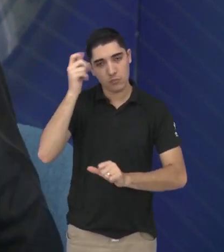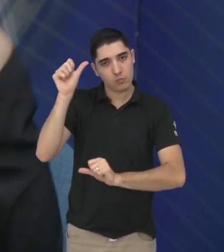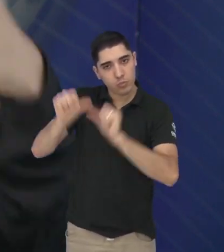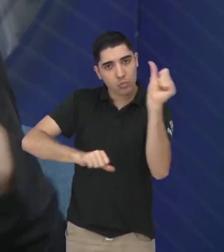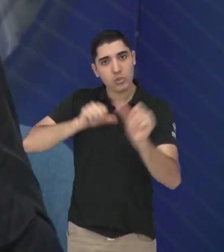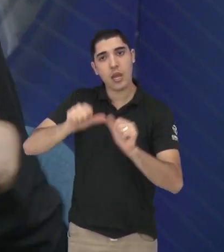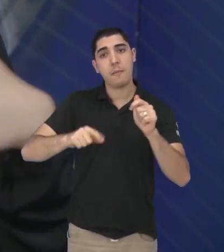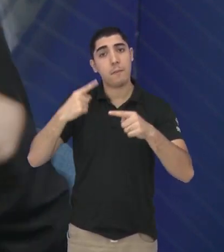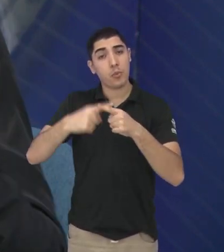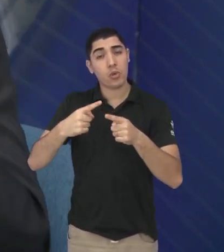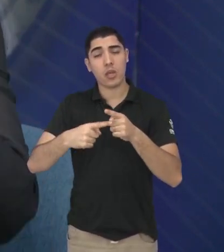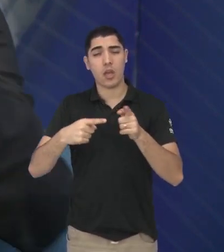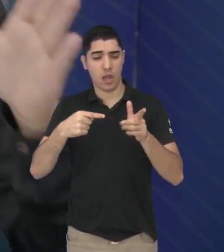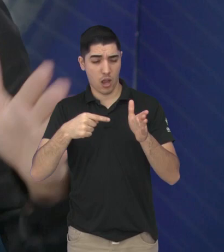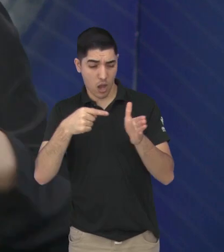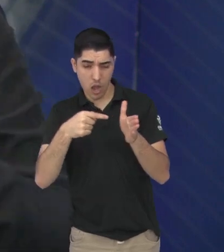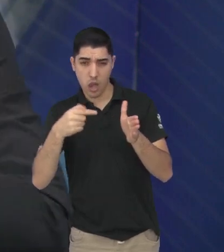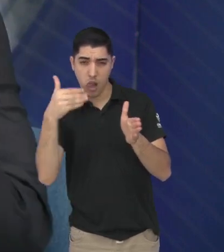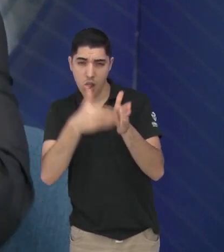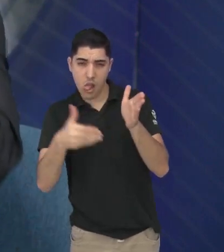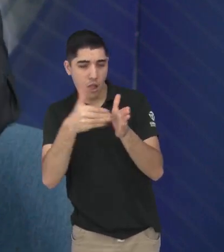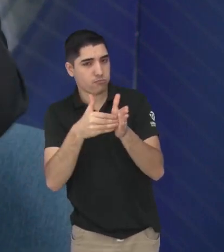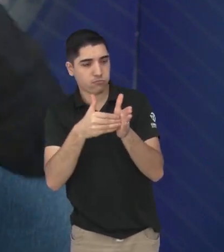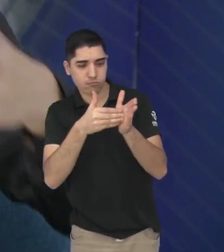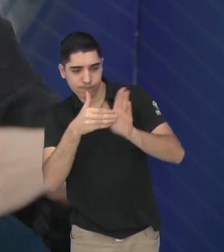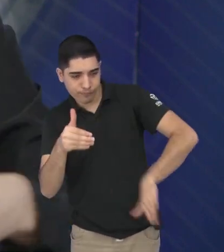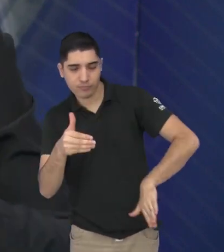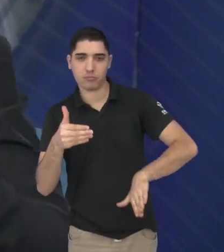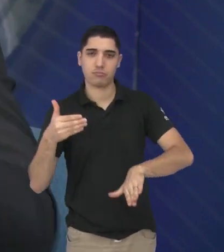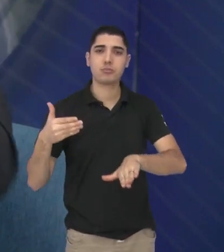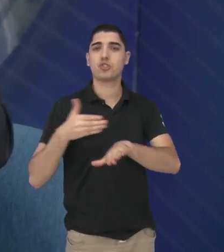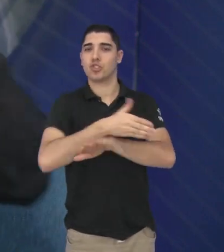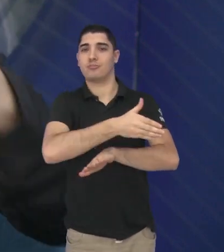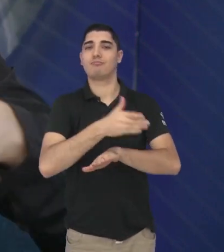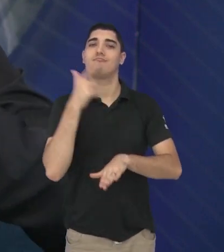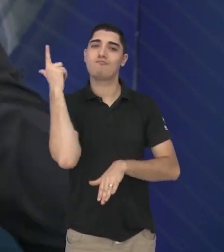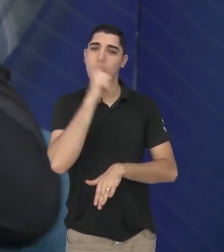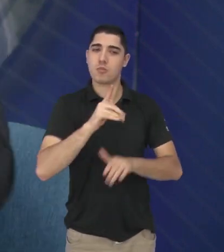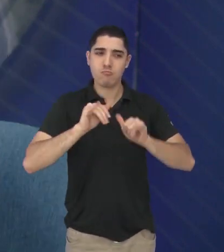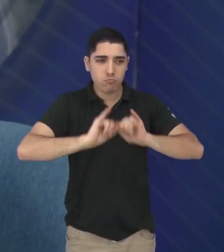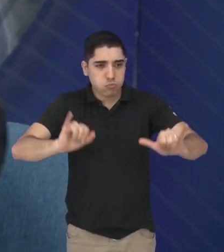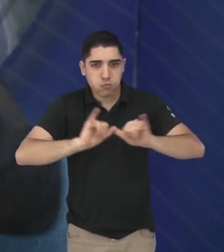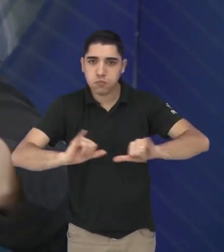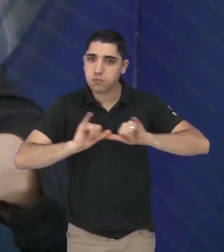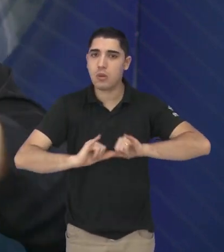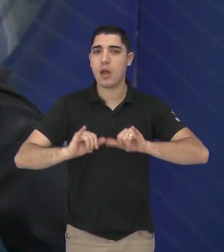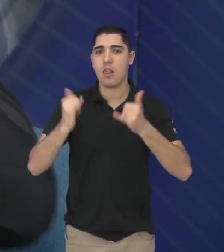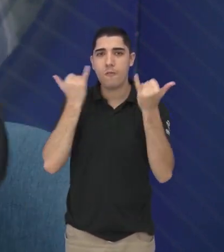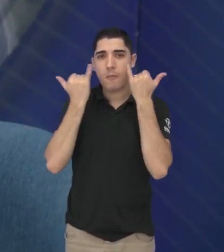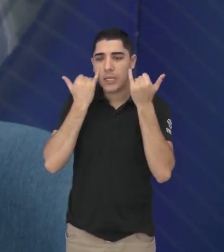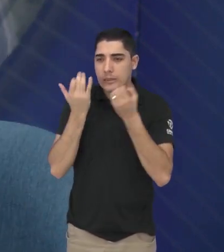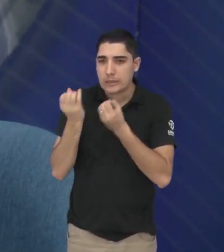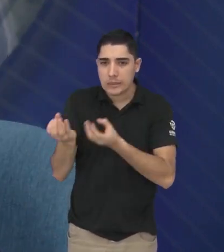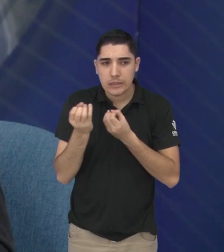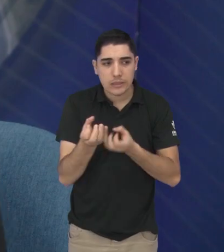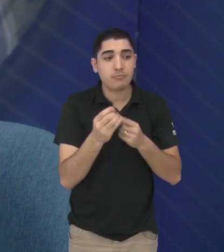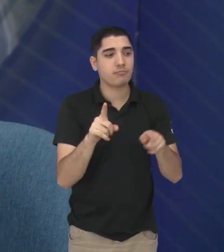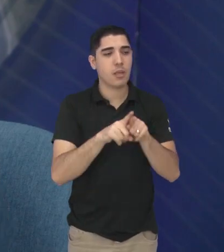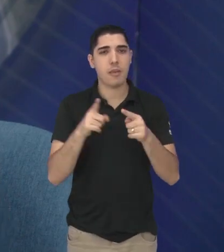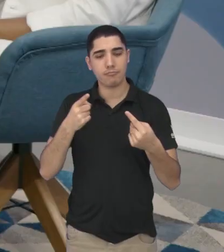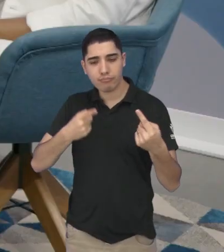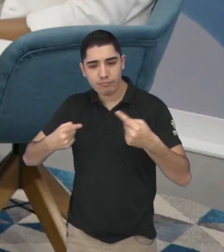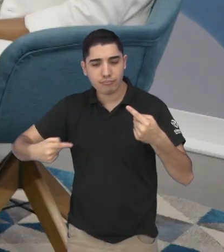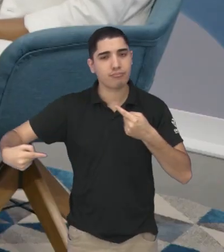a gente quebrar barreiras e conseguir ir além, né, do assunto, levar informação, dialogar mesmo